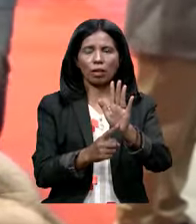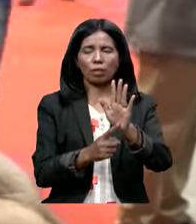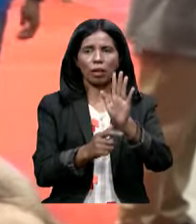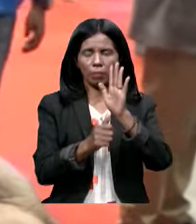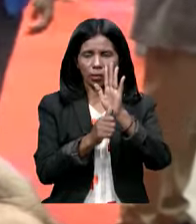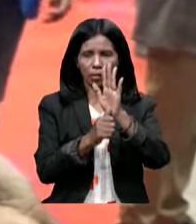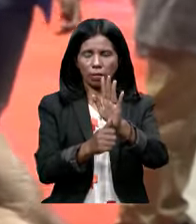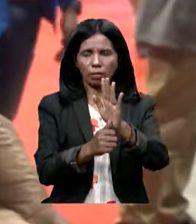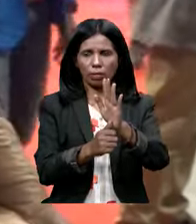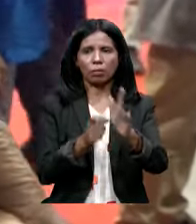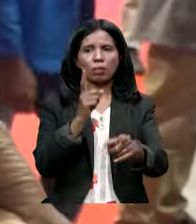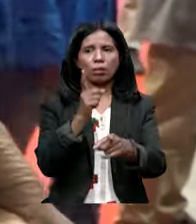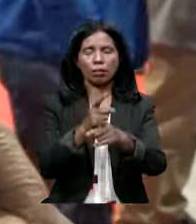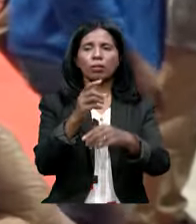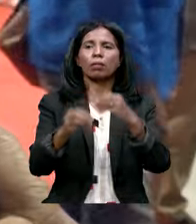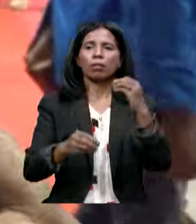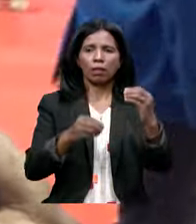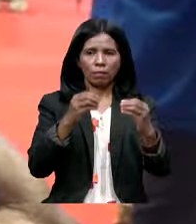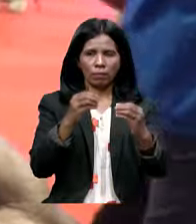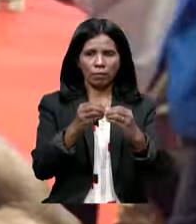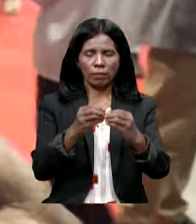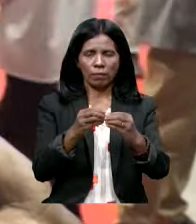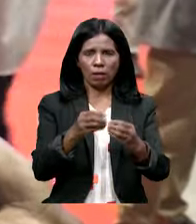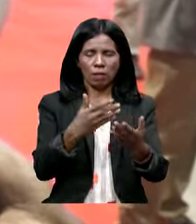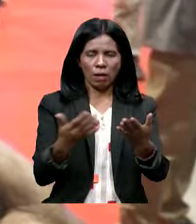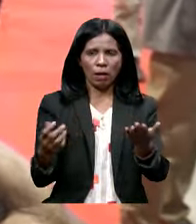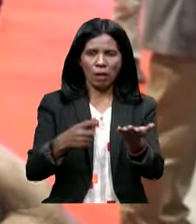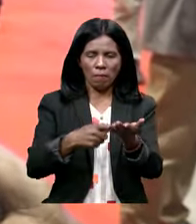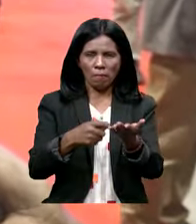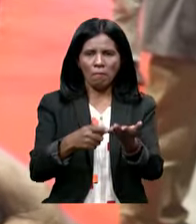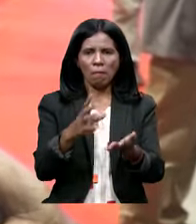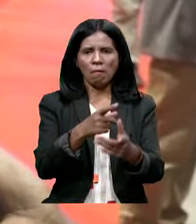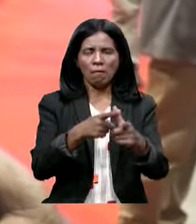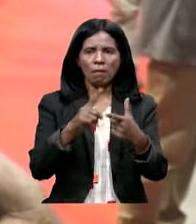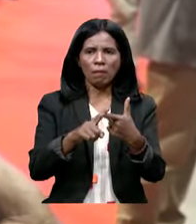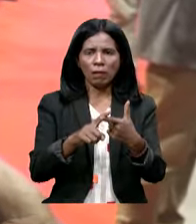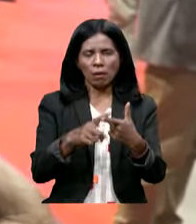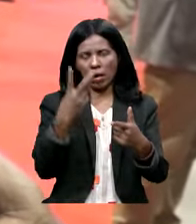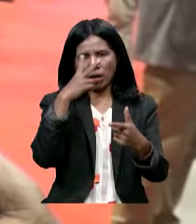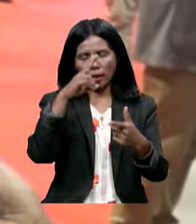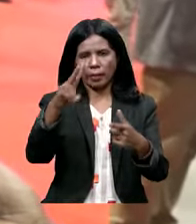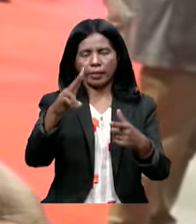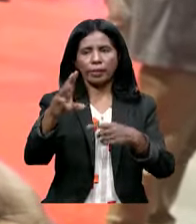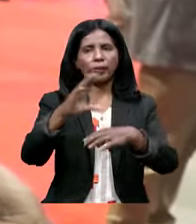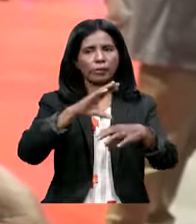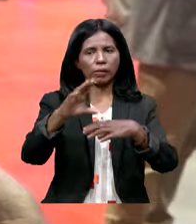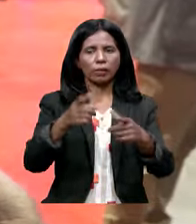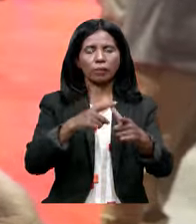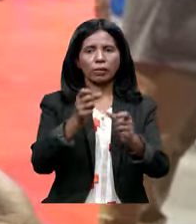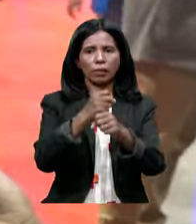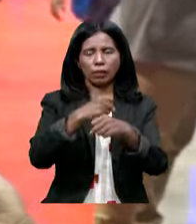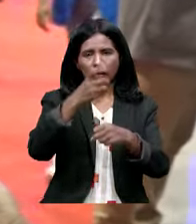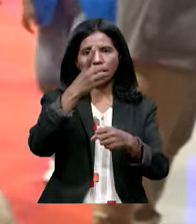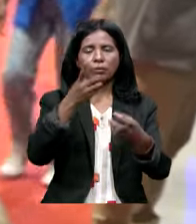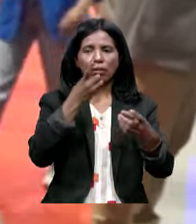apresentação mais detalhes kona ba sasan técnico nia, depois haremos nia comercialidade, depois mak bele halo declaração.